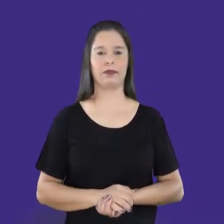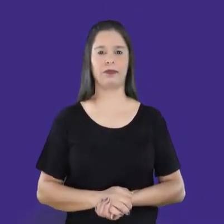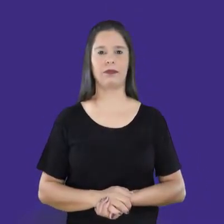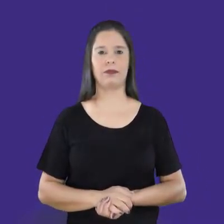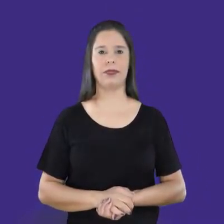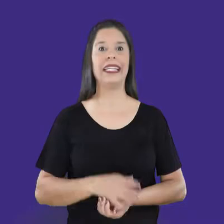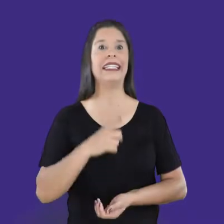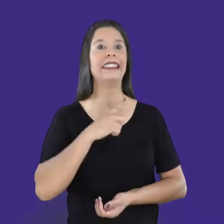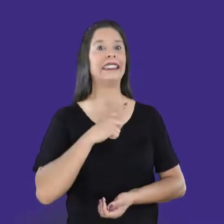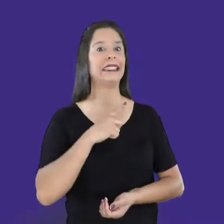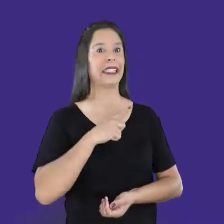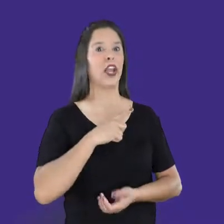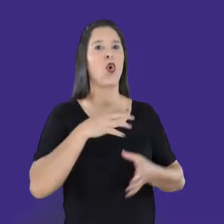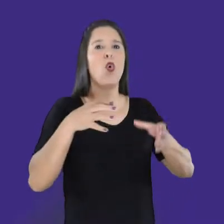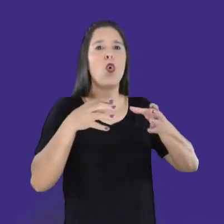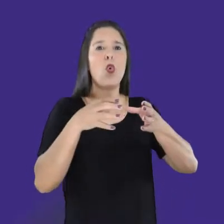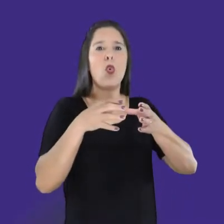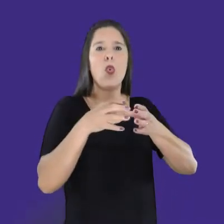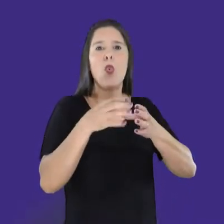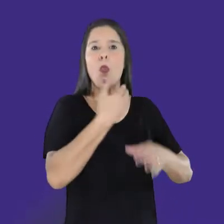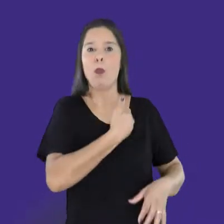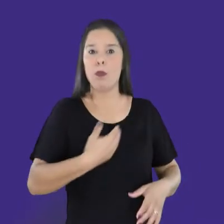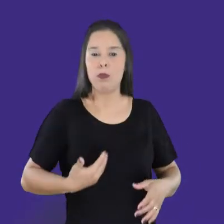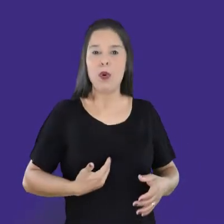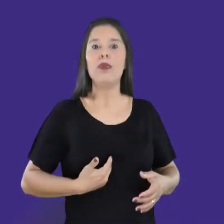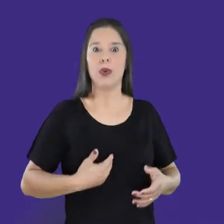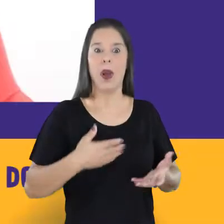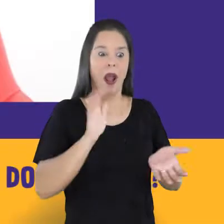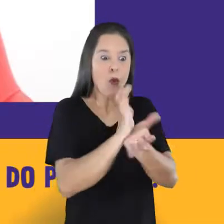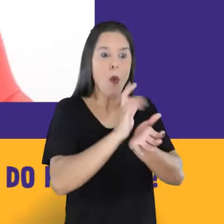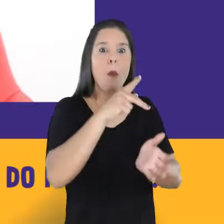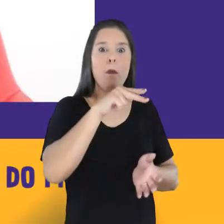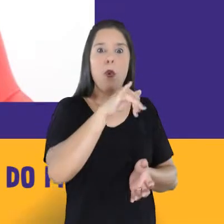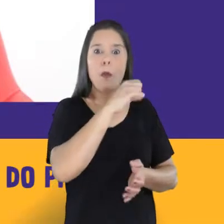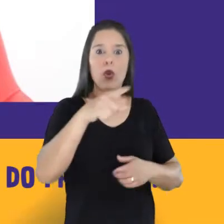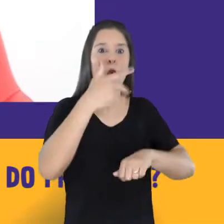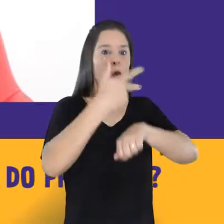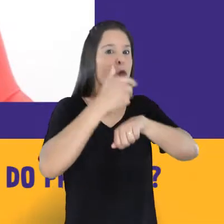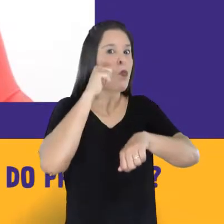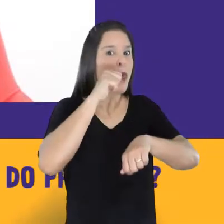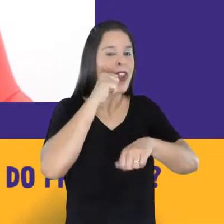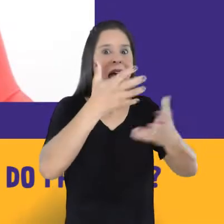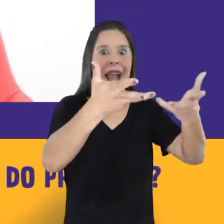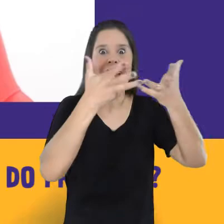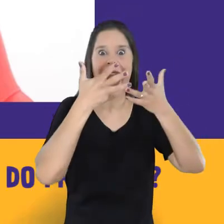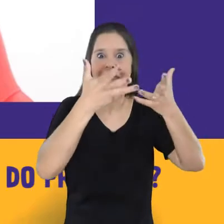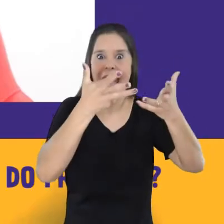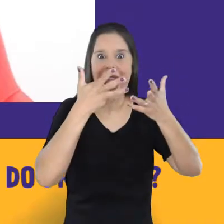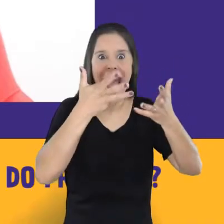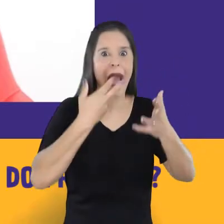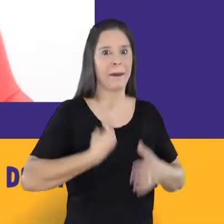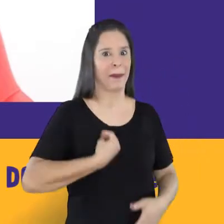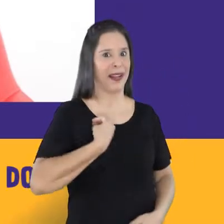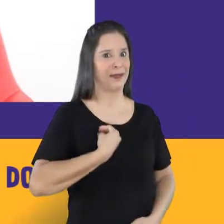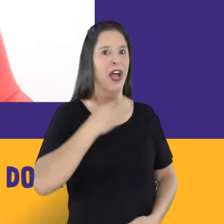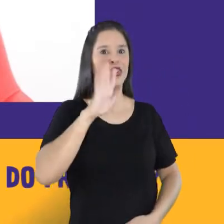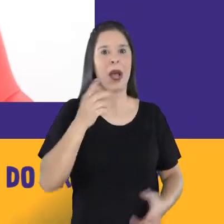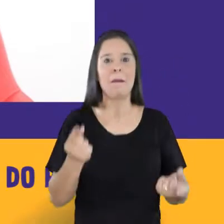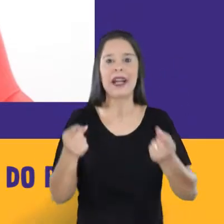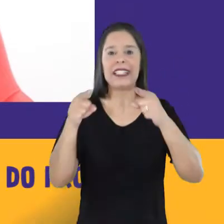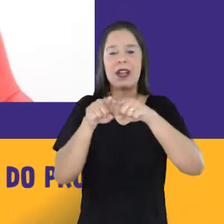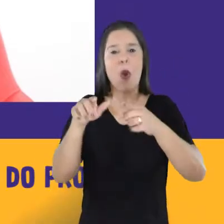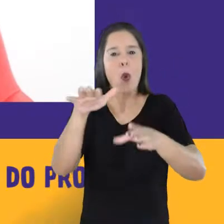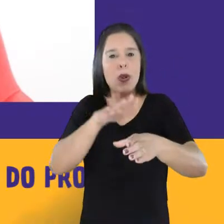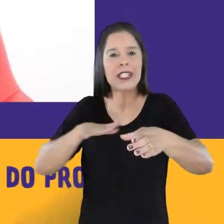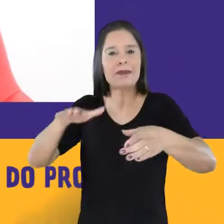que circunstâncias favorecem a realização do nosso projeto? Para demonstrar que o nosso projeto é viável e pode concretizar